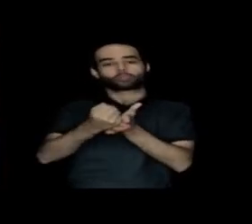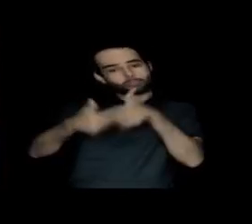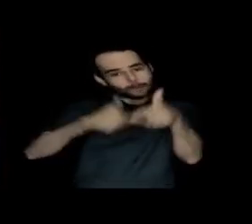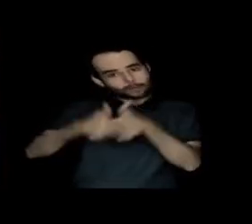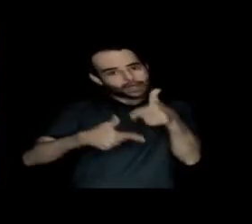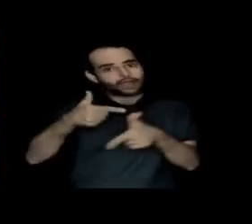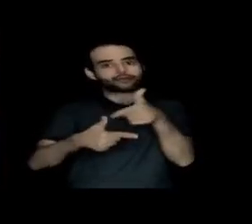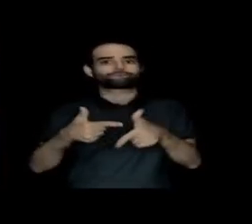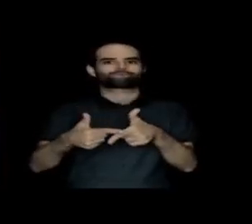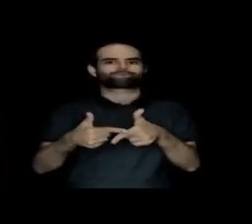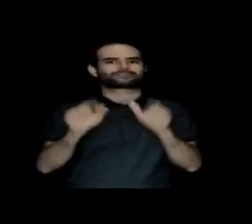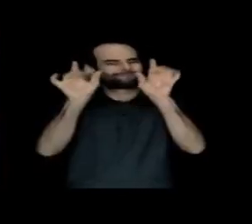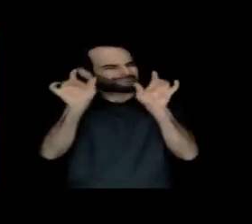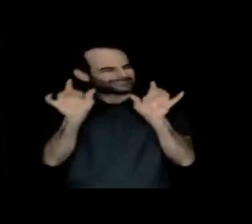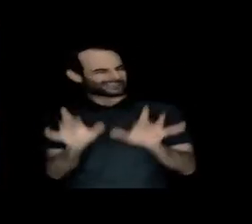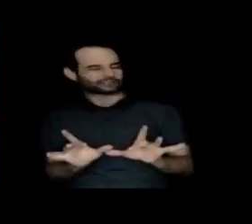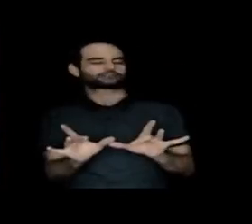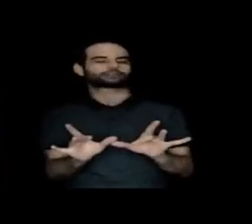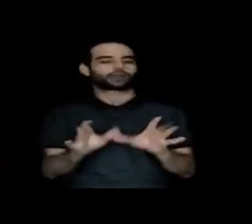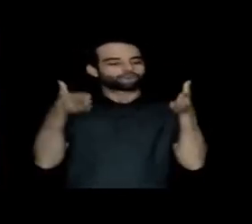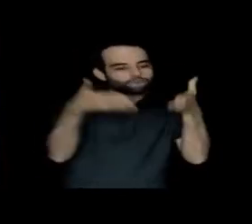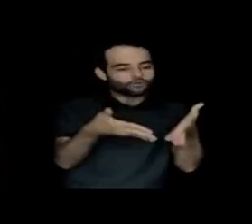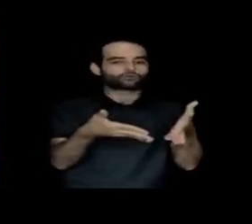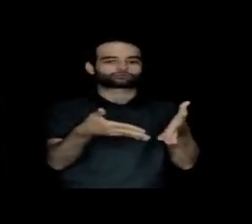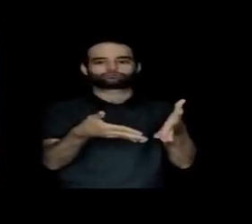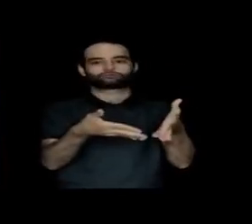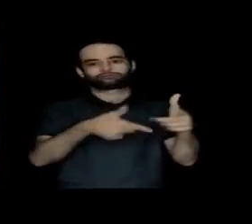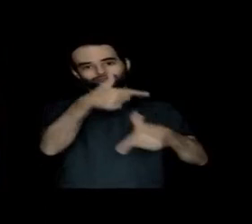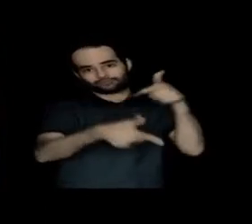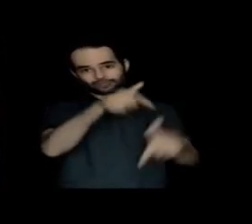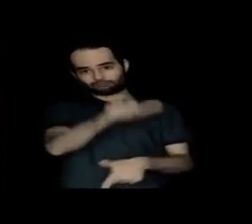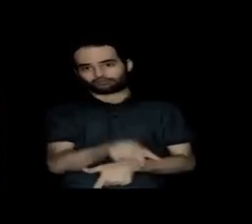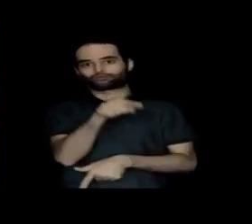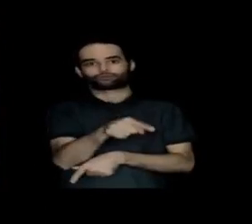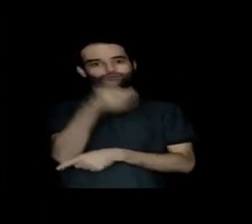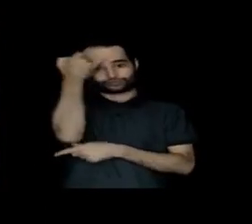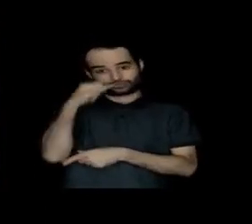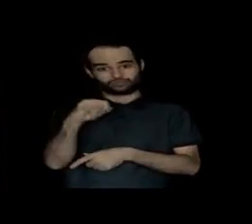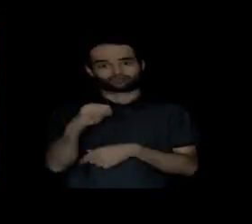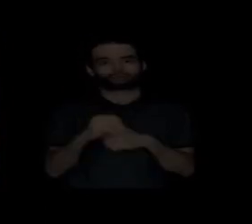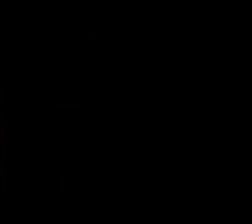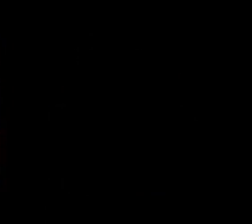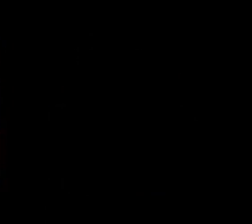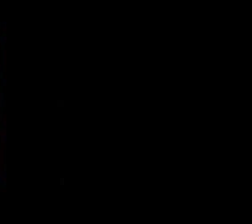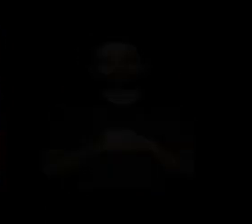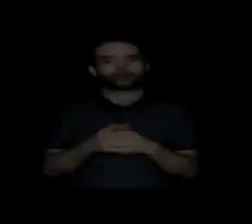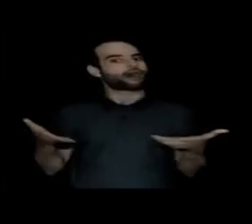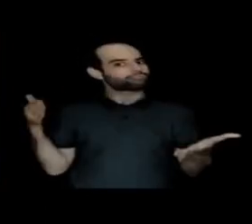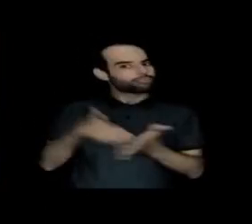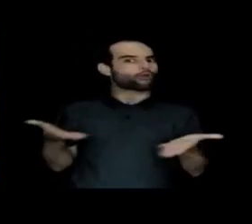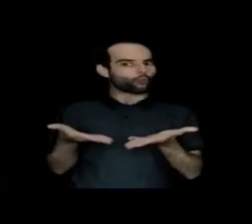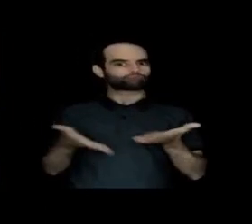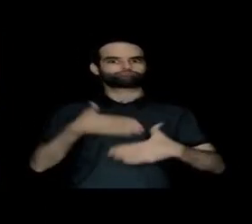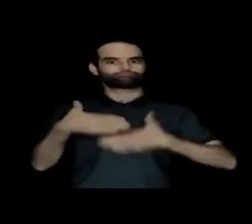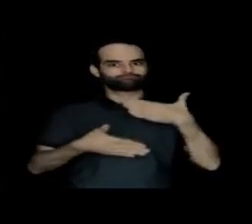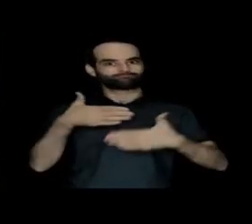o pessoal especialista para atuar diretamente no atendimento de Janine. Até